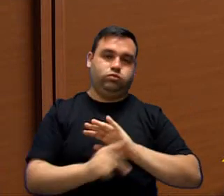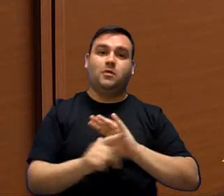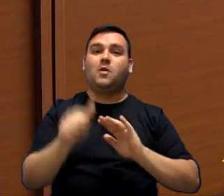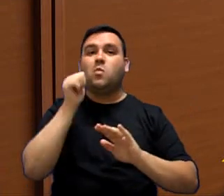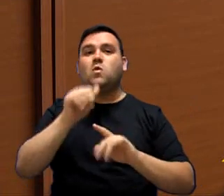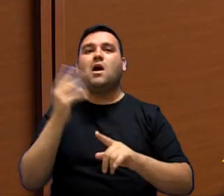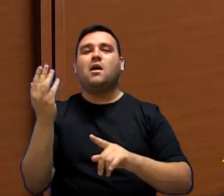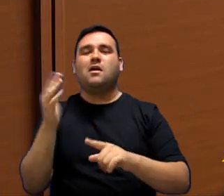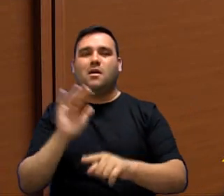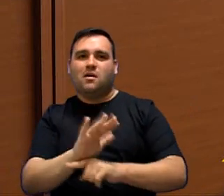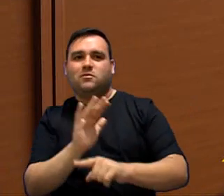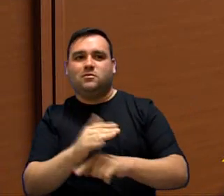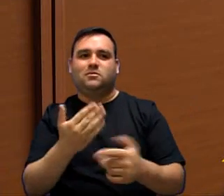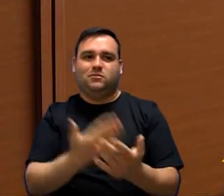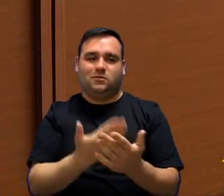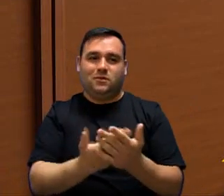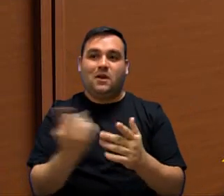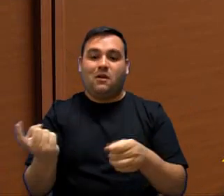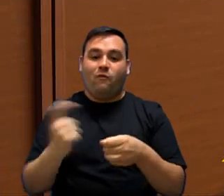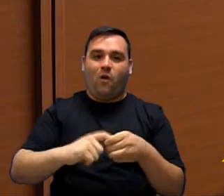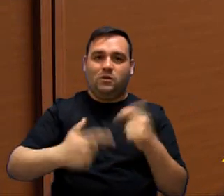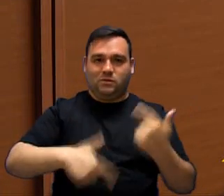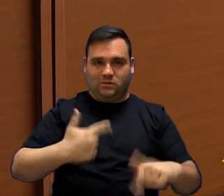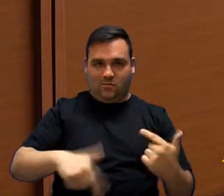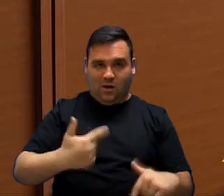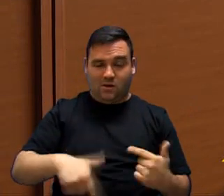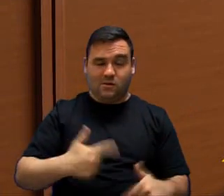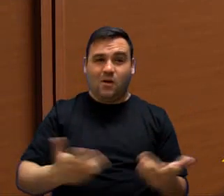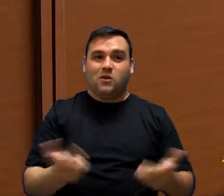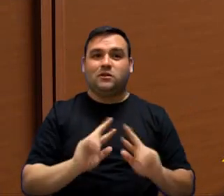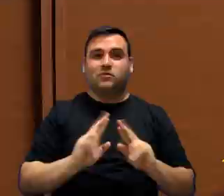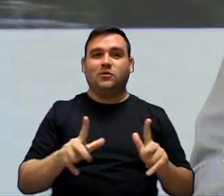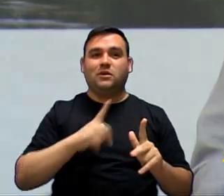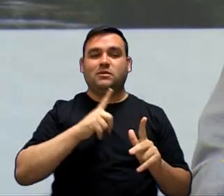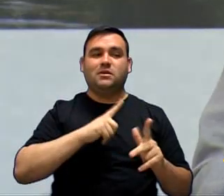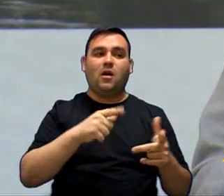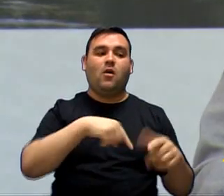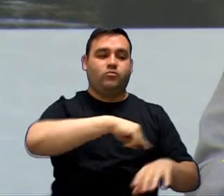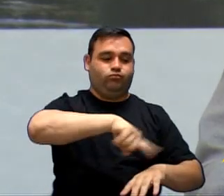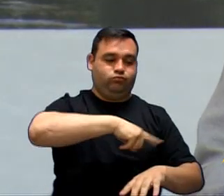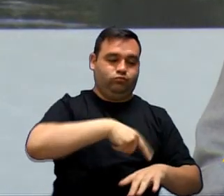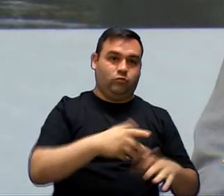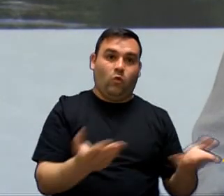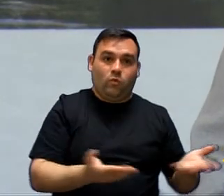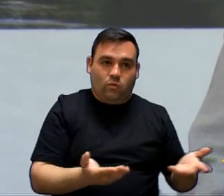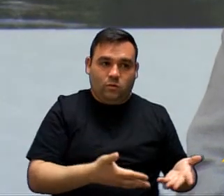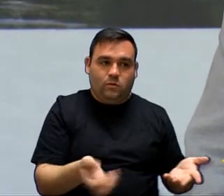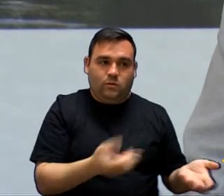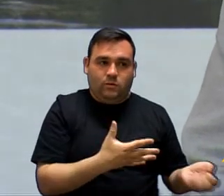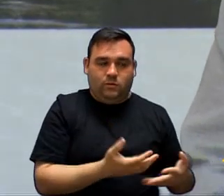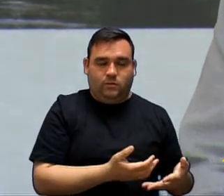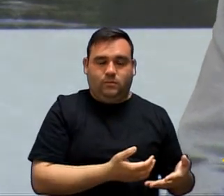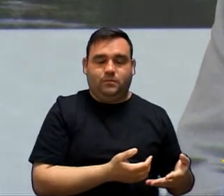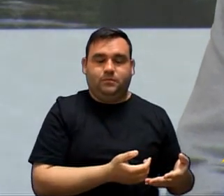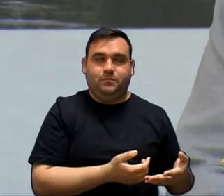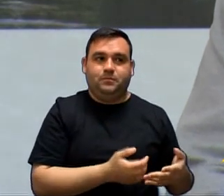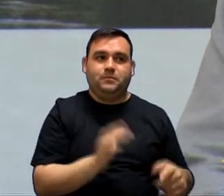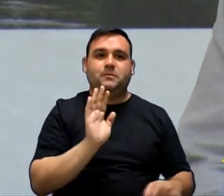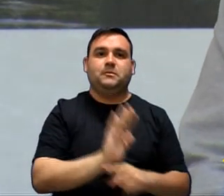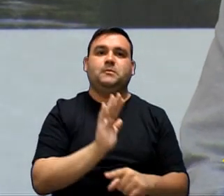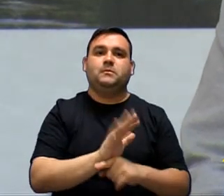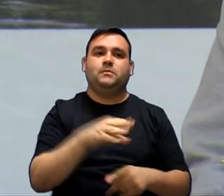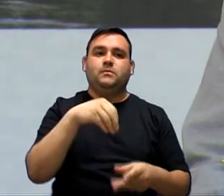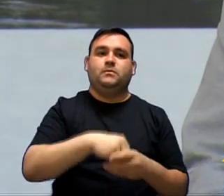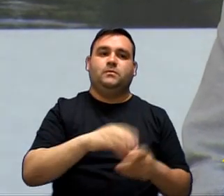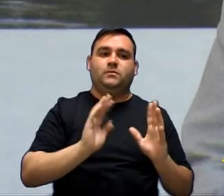das auxiliares de educação readaptadas está diferenciada da carga horária da auxiliar que